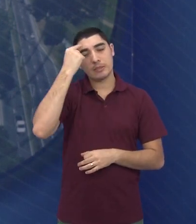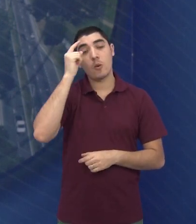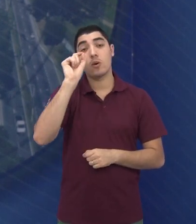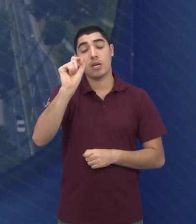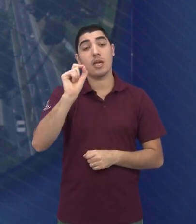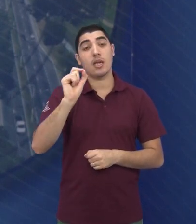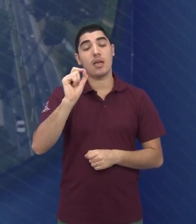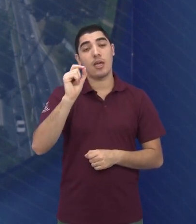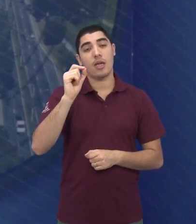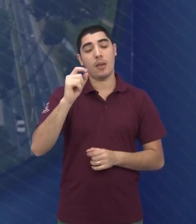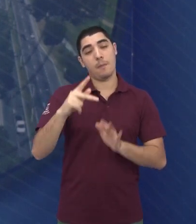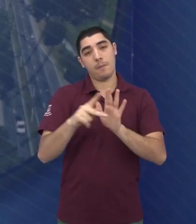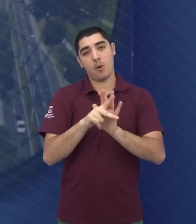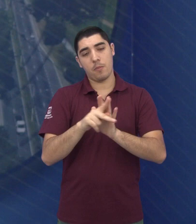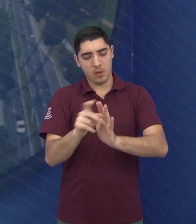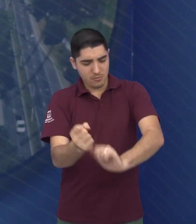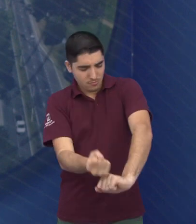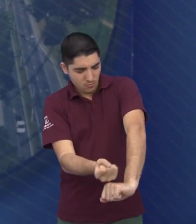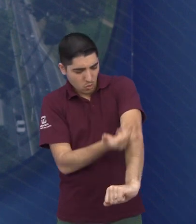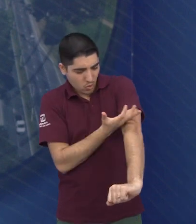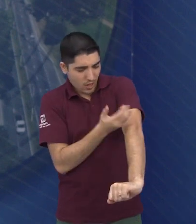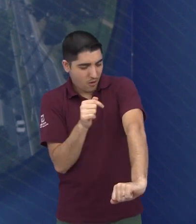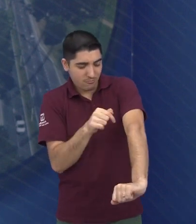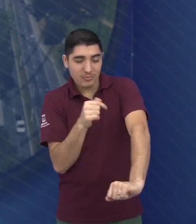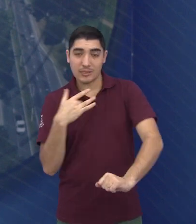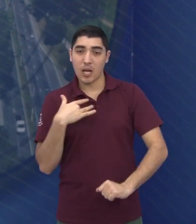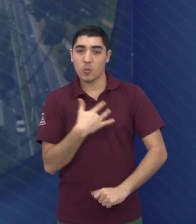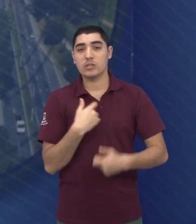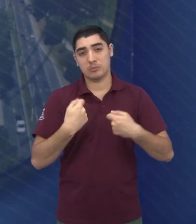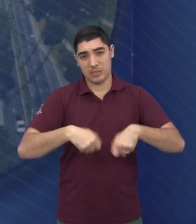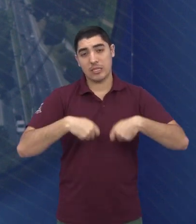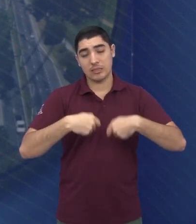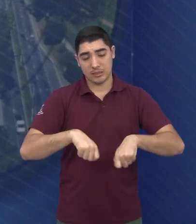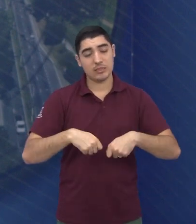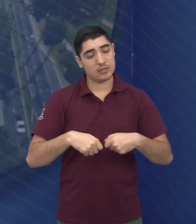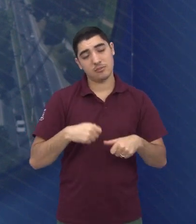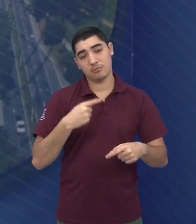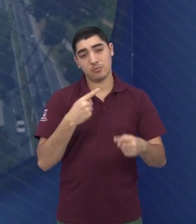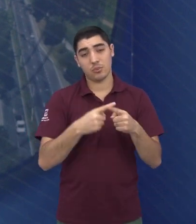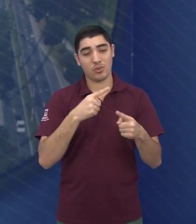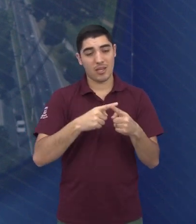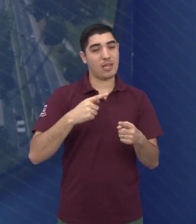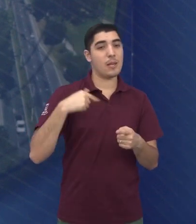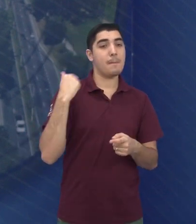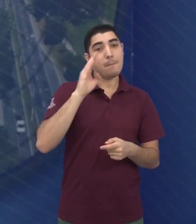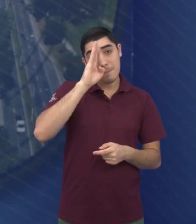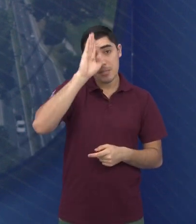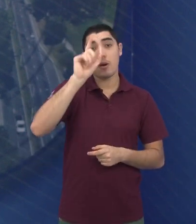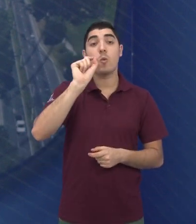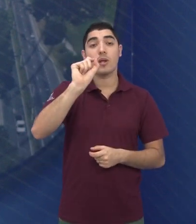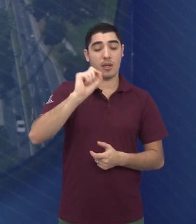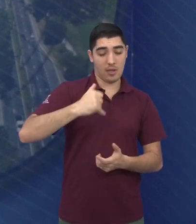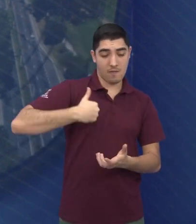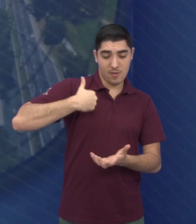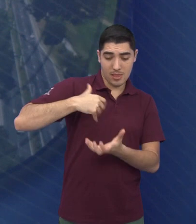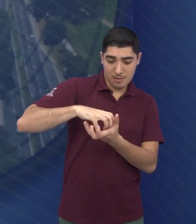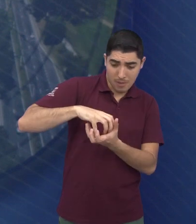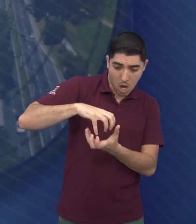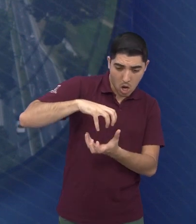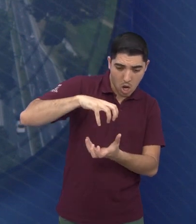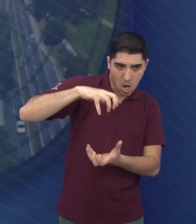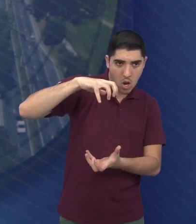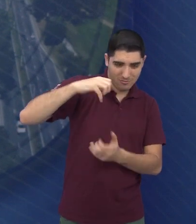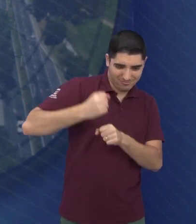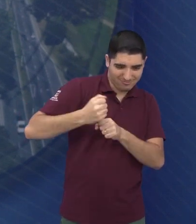saúde emocional, psíquica de todo mundo quando a gente fala de viver e de envelhecer, principalmente com qualidade de vida,